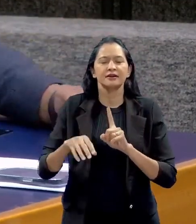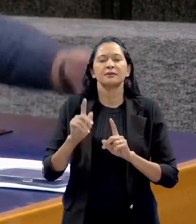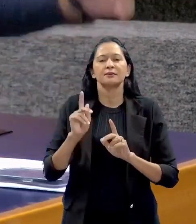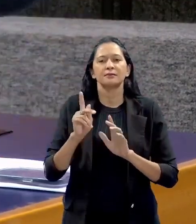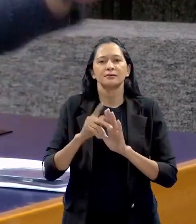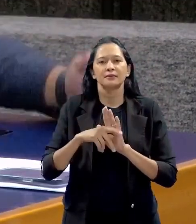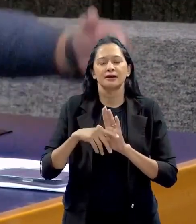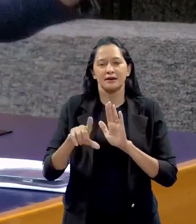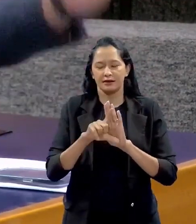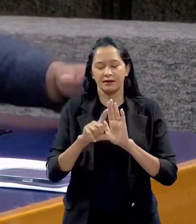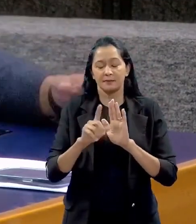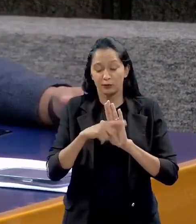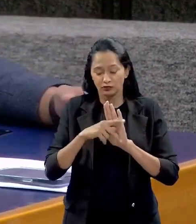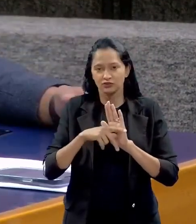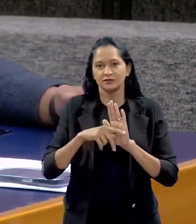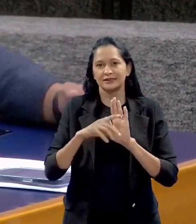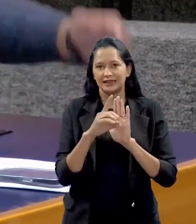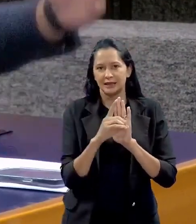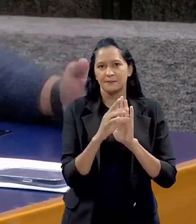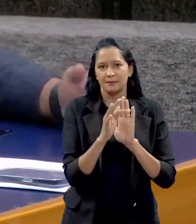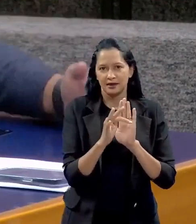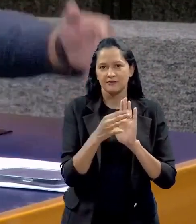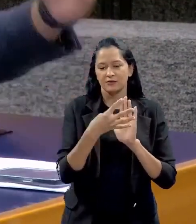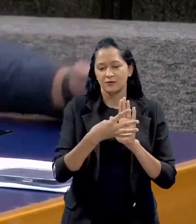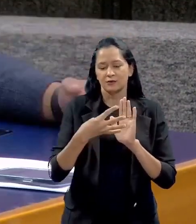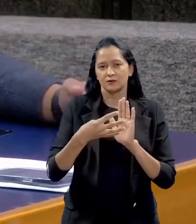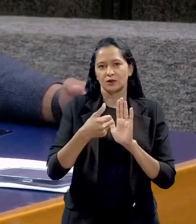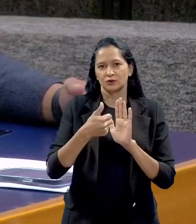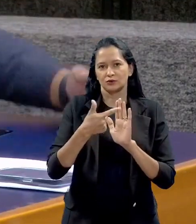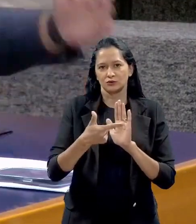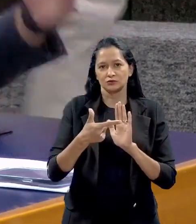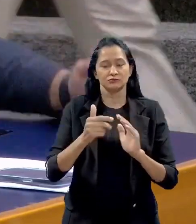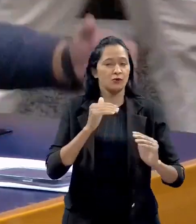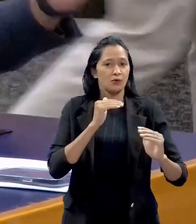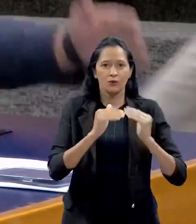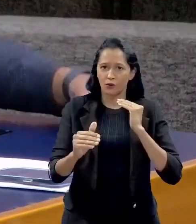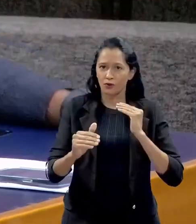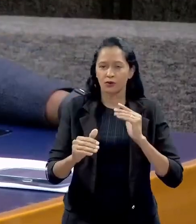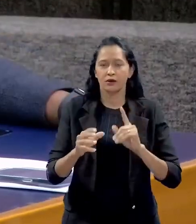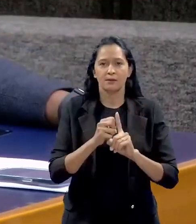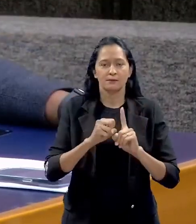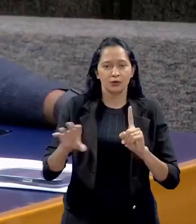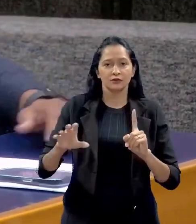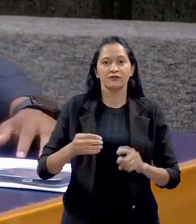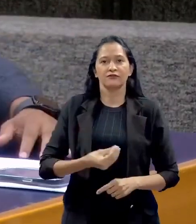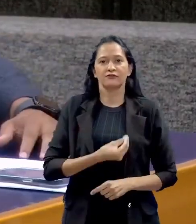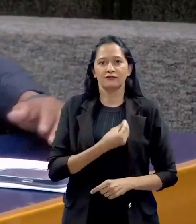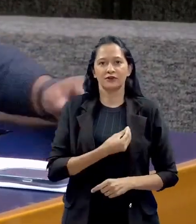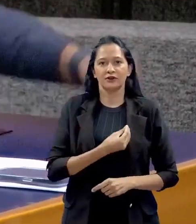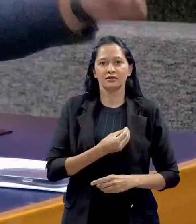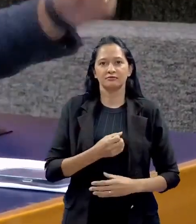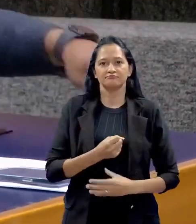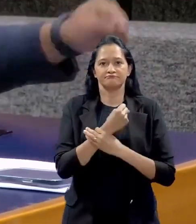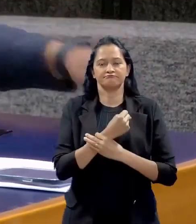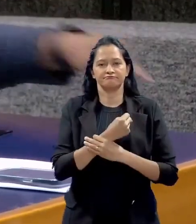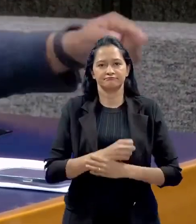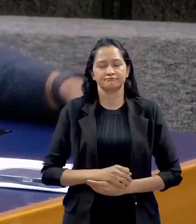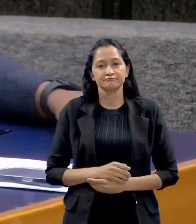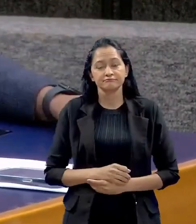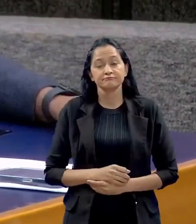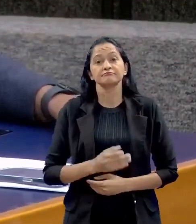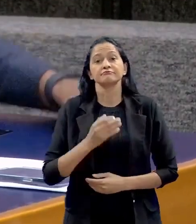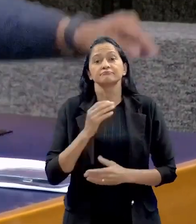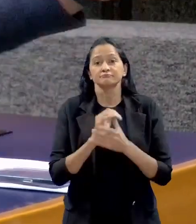442. Não ao aborto, e sim pela vida. Parabéns pela iniciativa de Vossa Excelência. Os